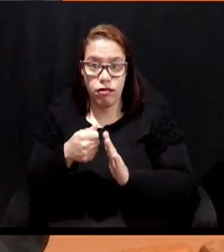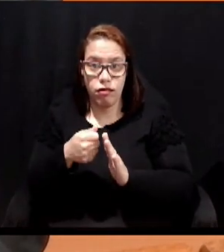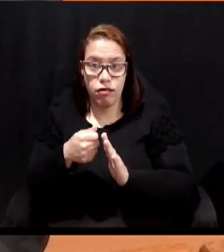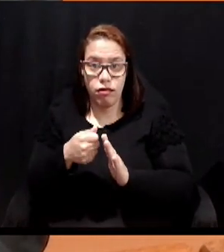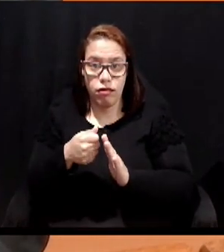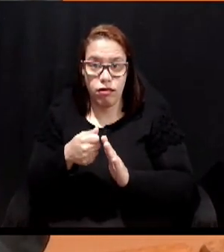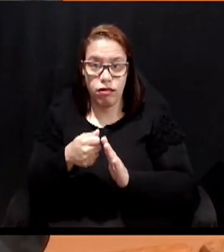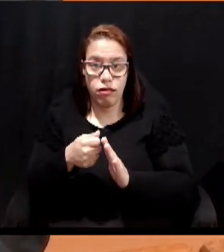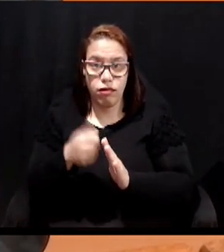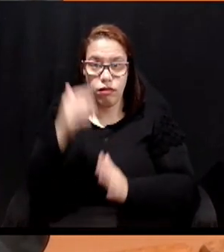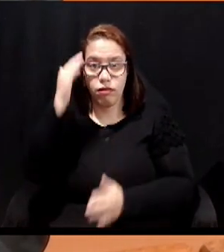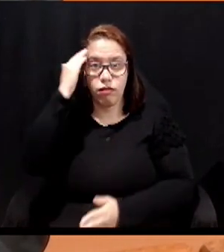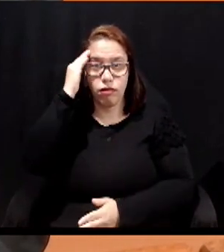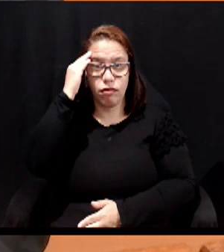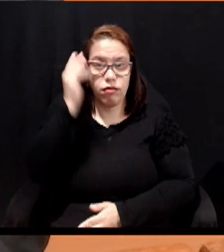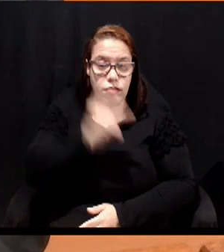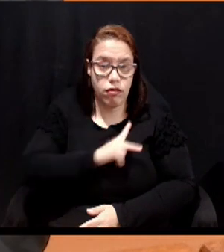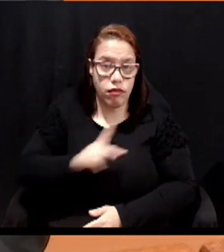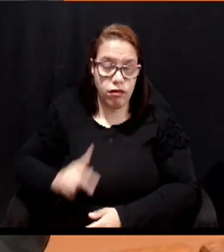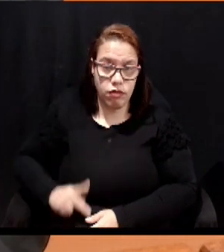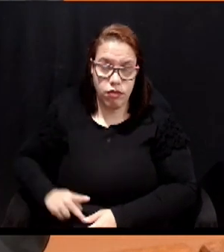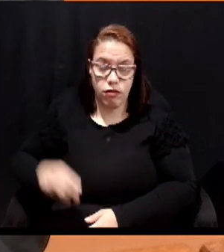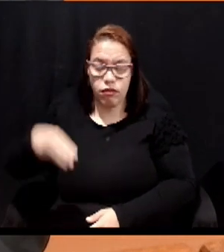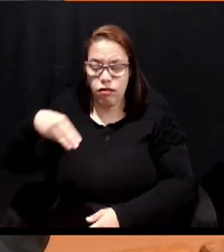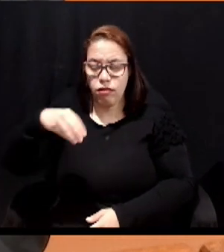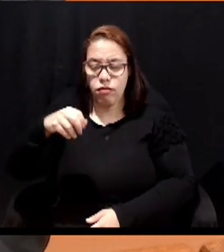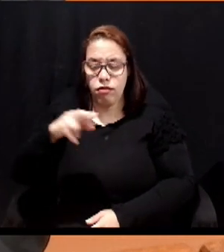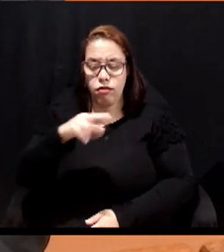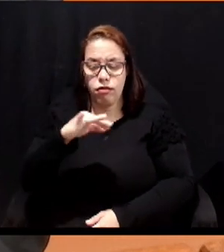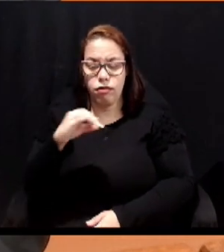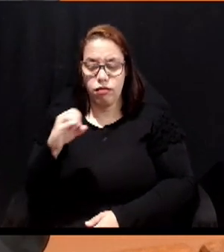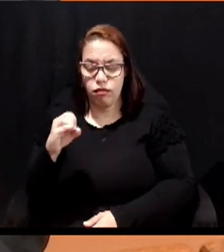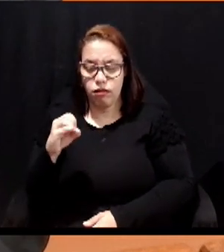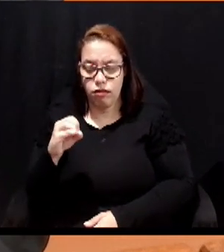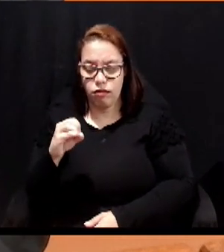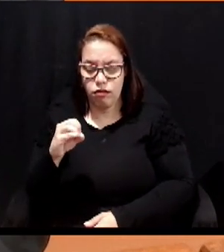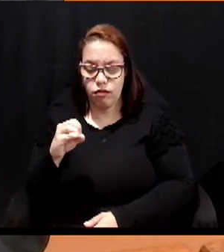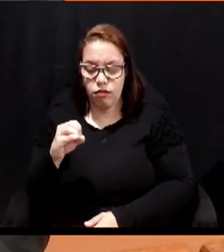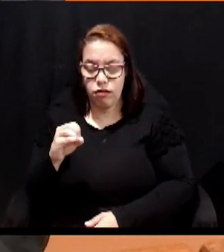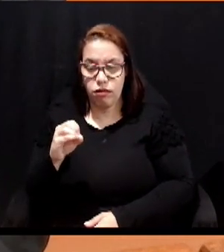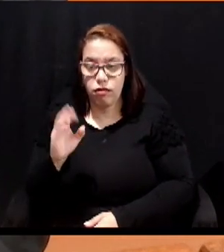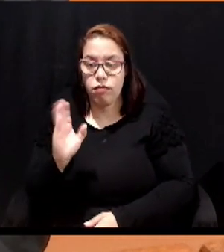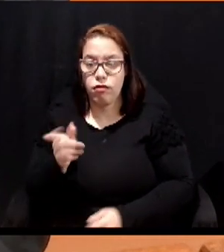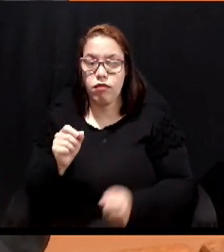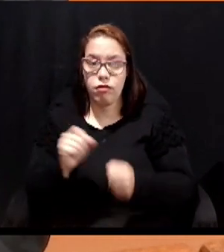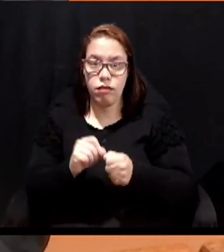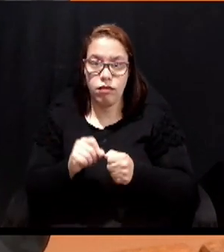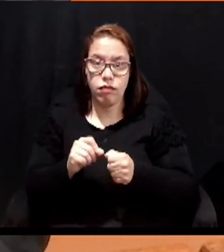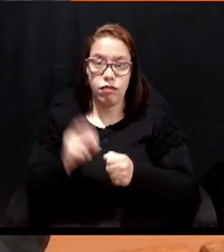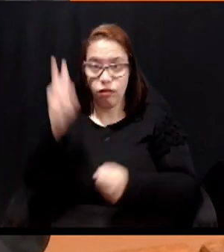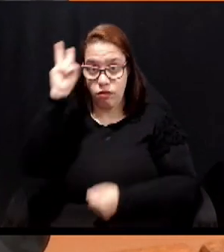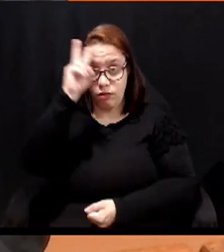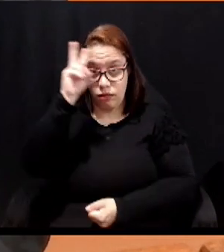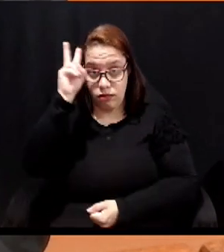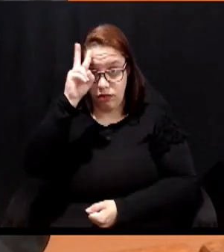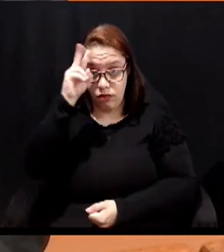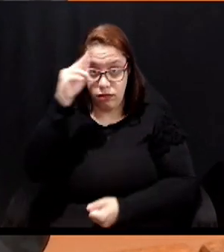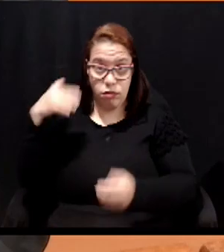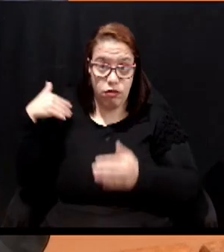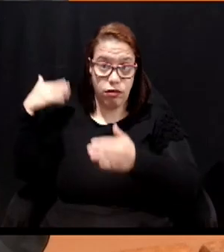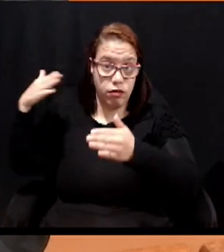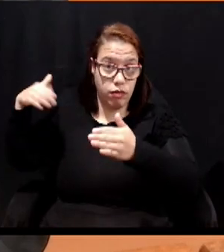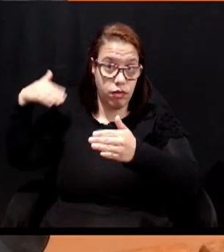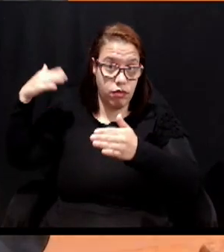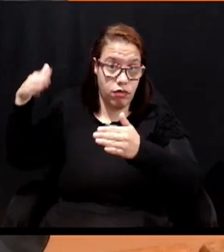o presidente Márcio colocou que já fizemos uma história, inclusive vinda do Dr.